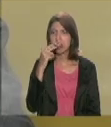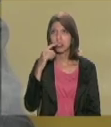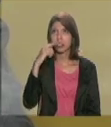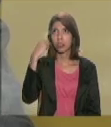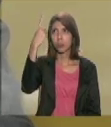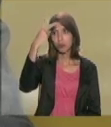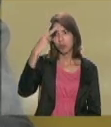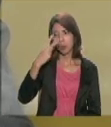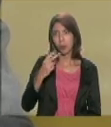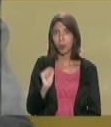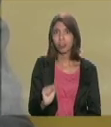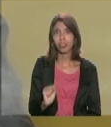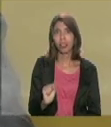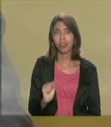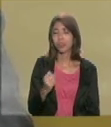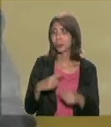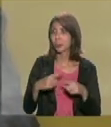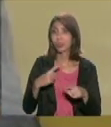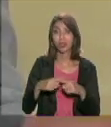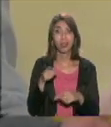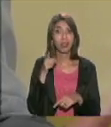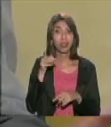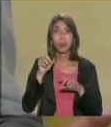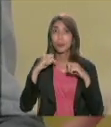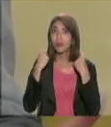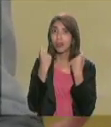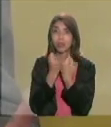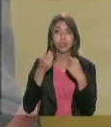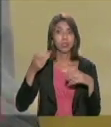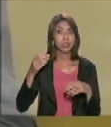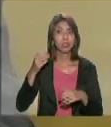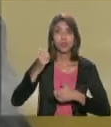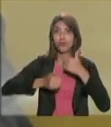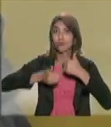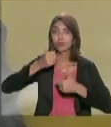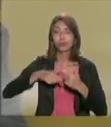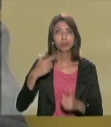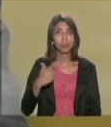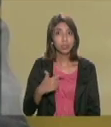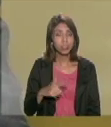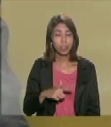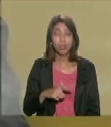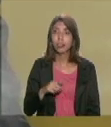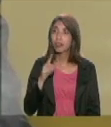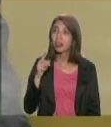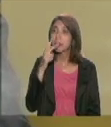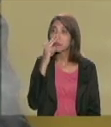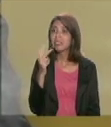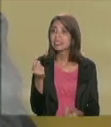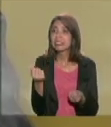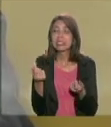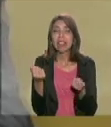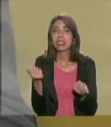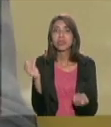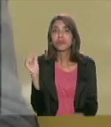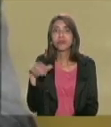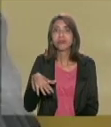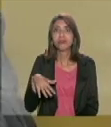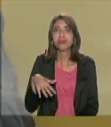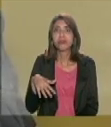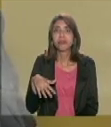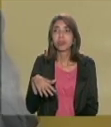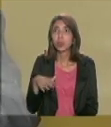lá em 8º, 9º lugar, exatamente porque não joga mais no Maracanã. E o Maracanã virou nada,